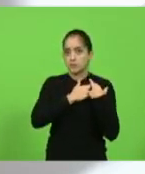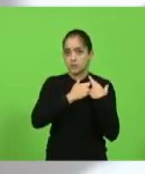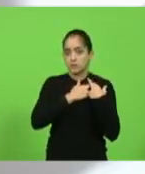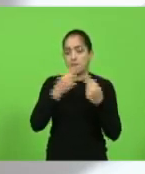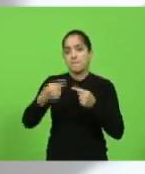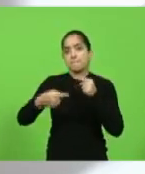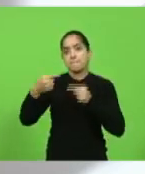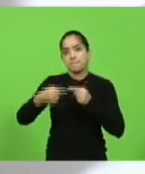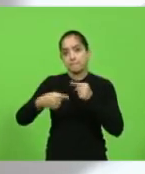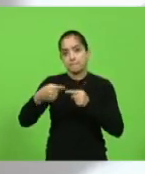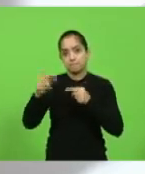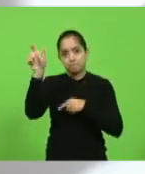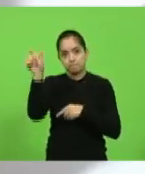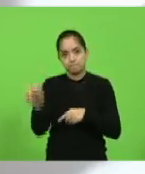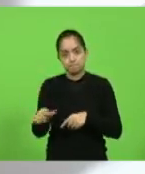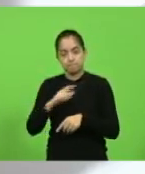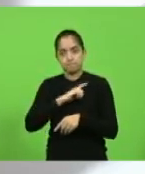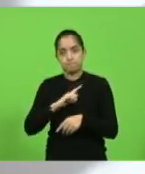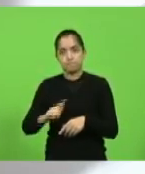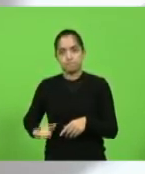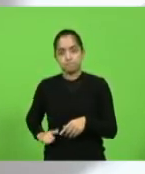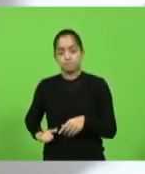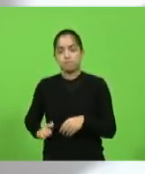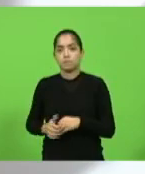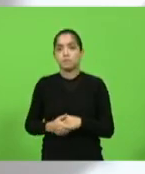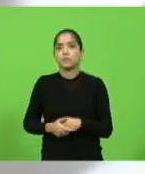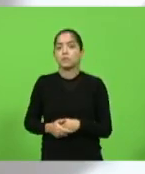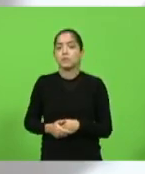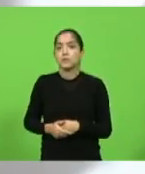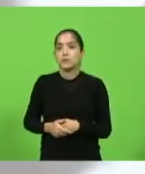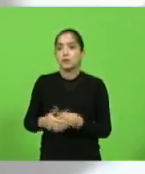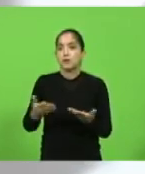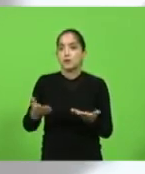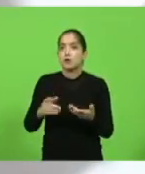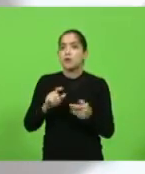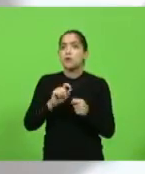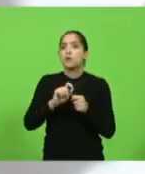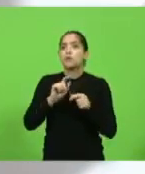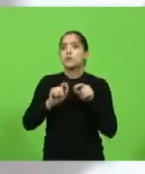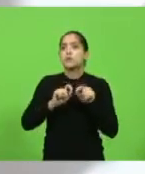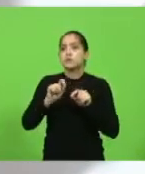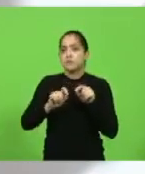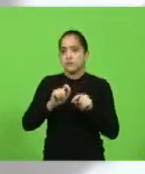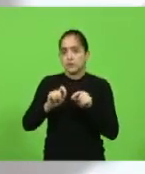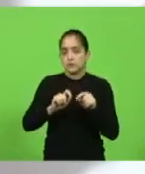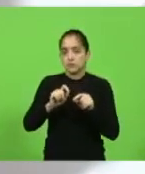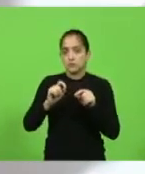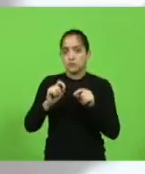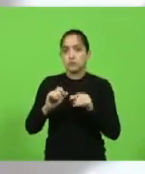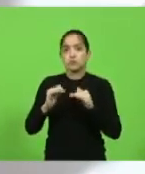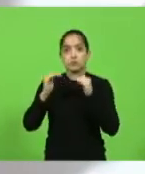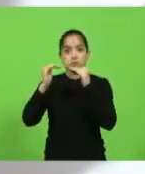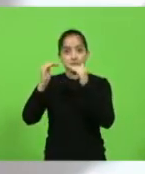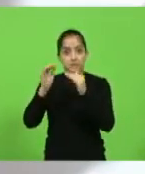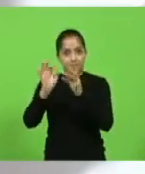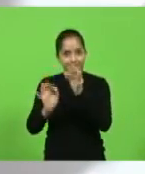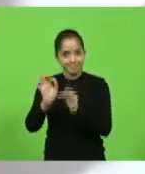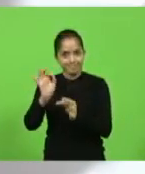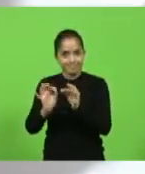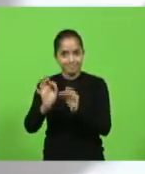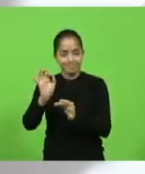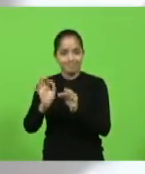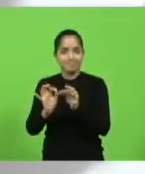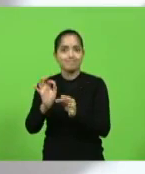do senhor governador de Estado. O que fez o Superior Tribunal de Justiça foi somente perfectibilizar o